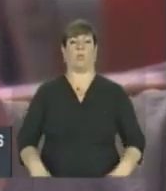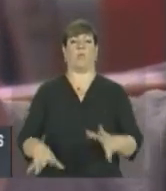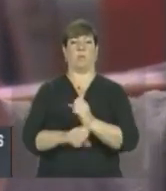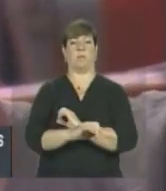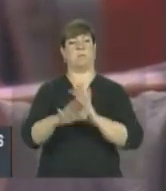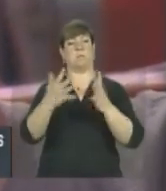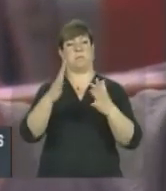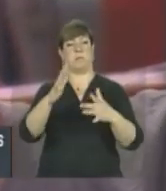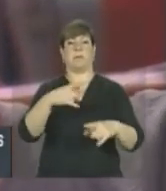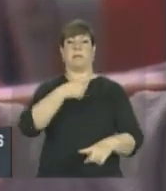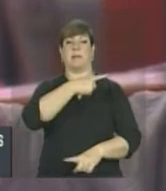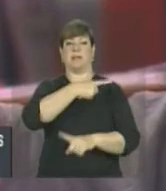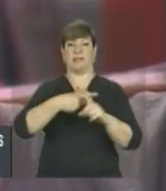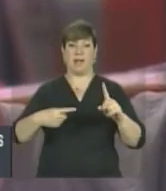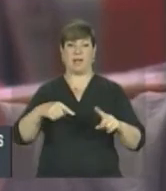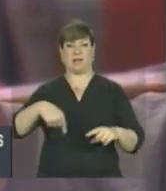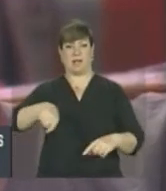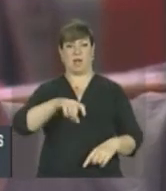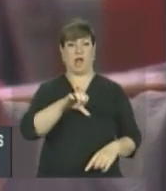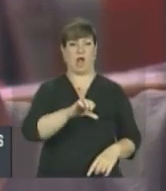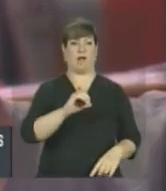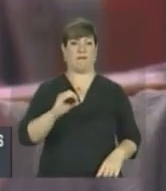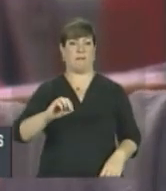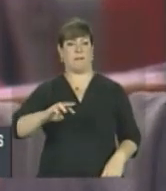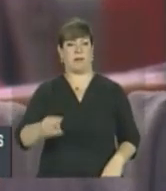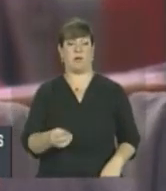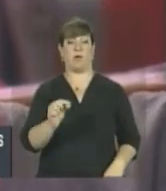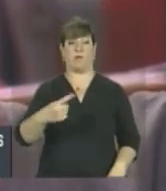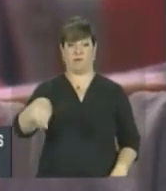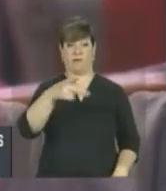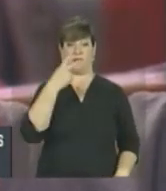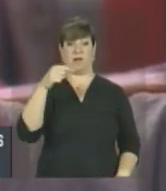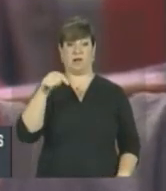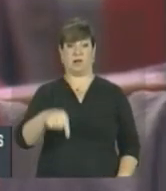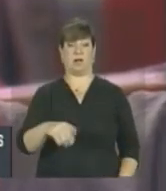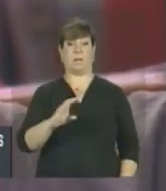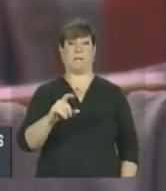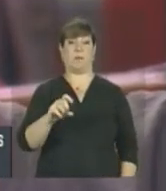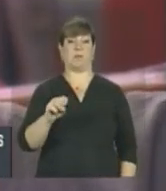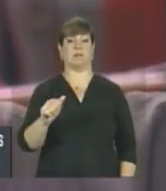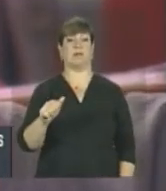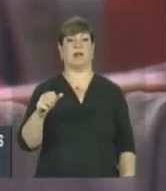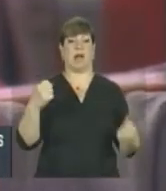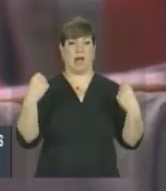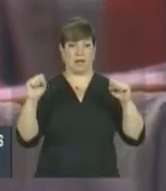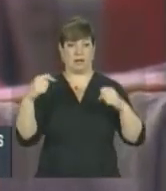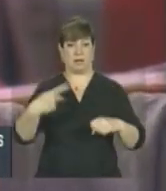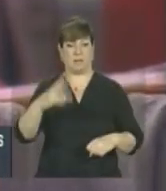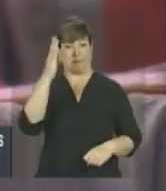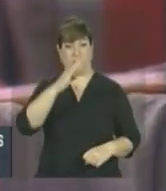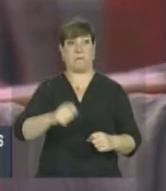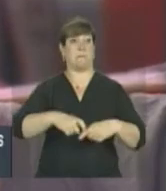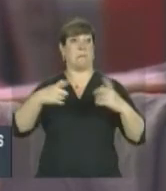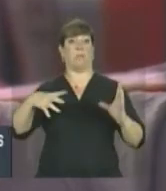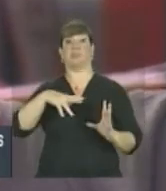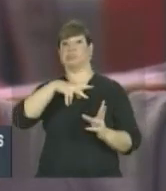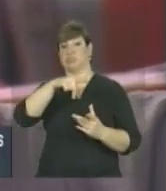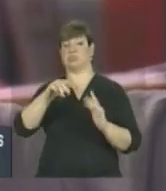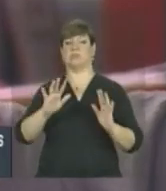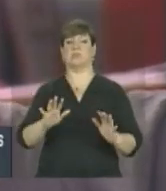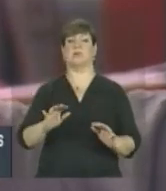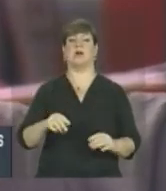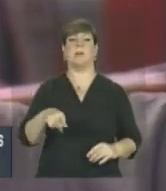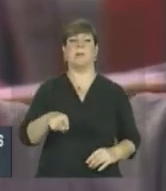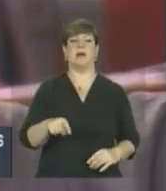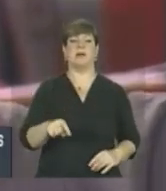menos metade desses 900 milhões. E vocês disseram aqui que o Bolsa Atleta do Brasil é o maior do mundo, enfim. Mas,